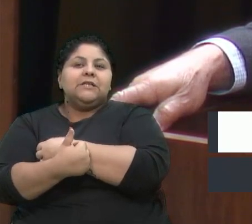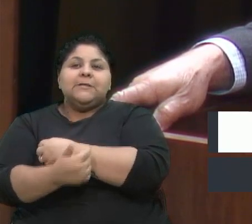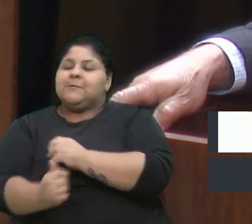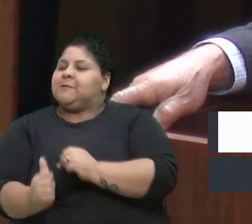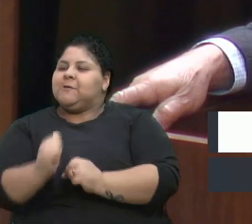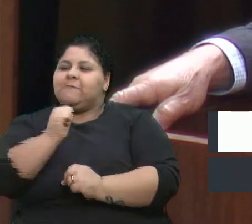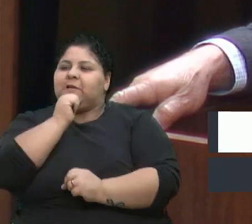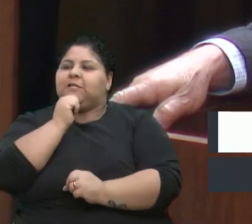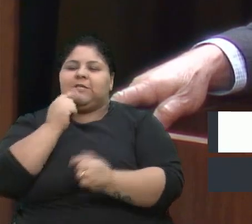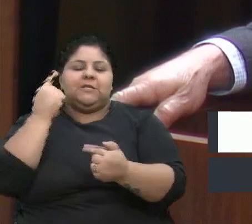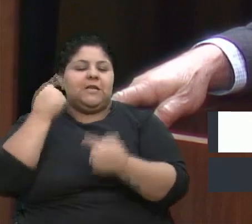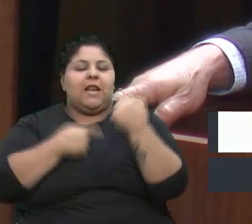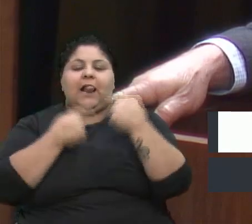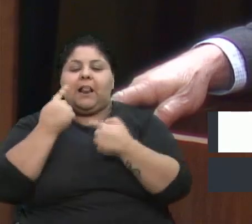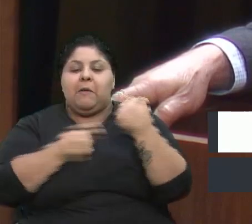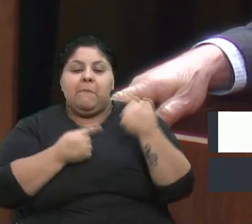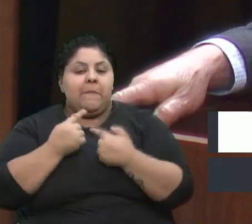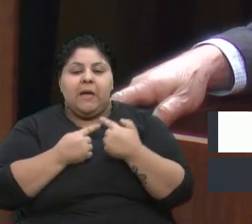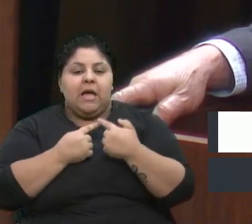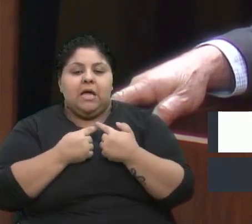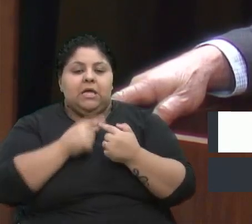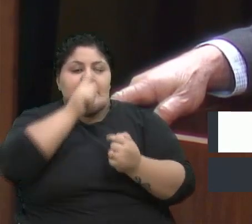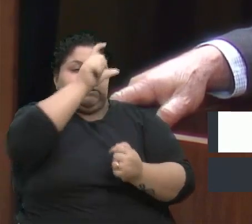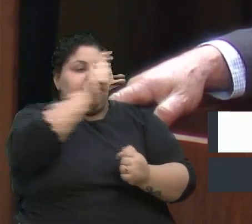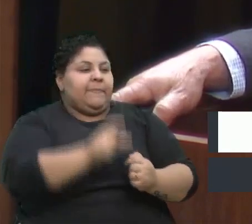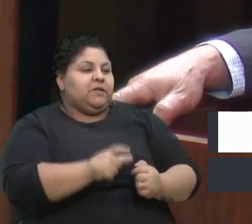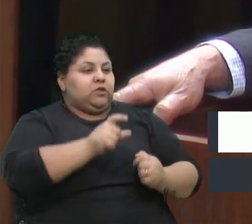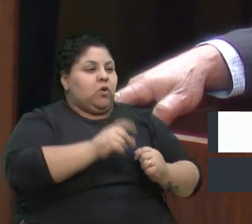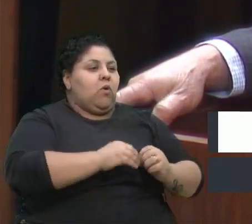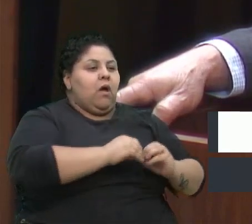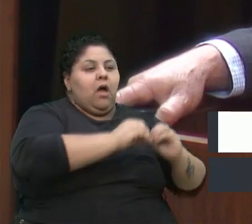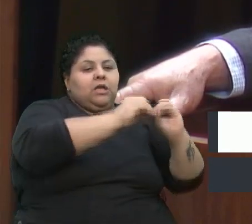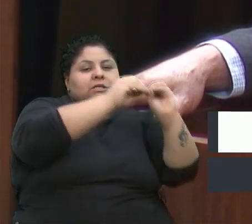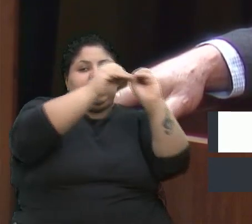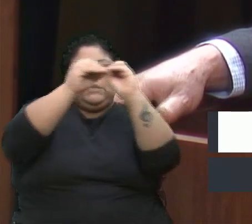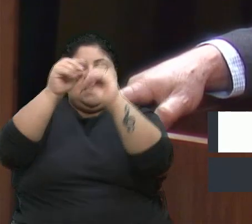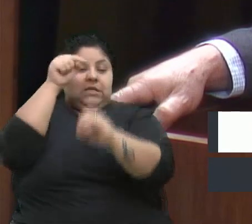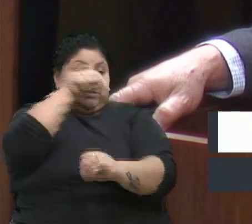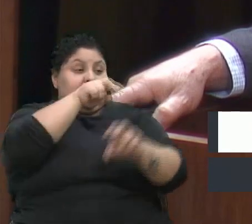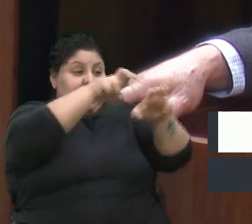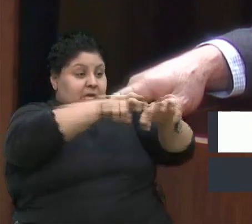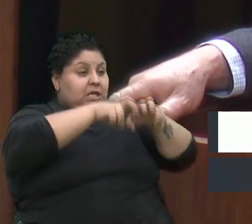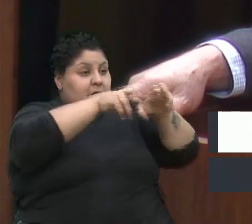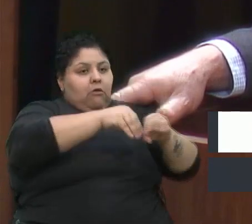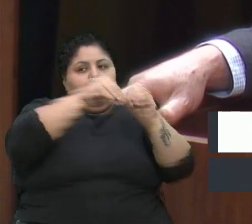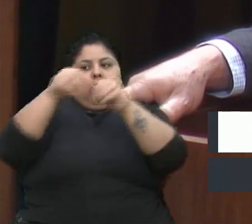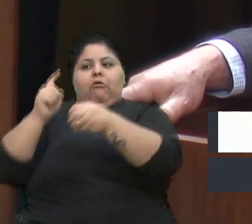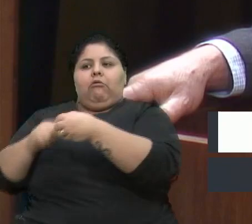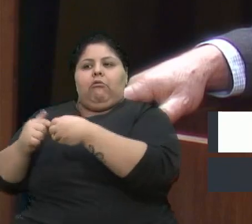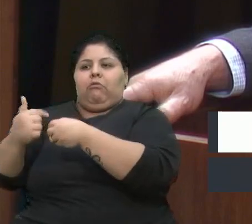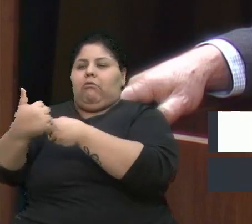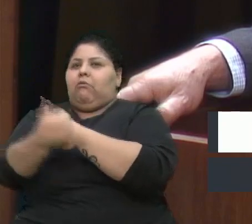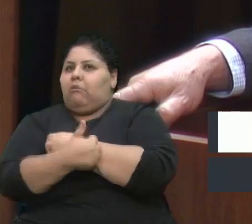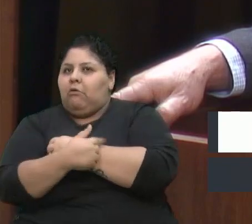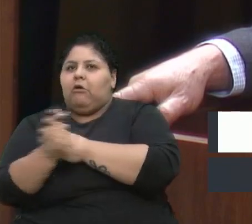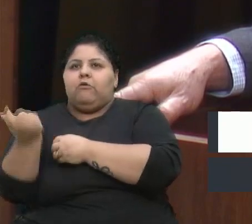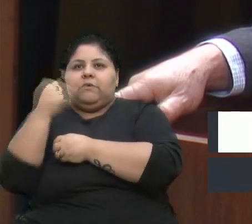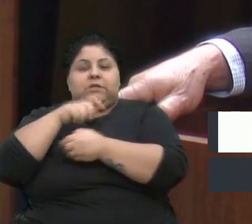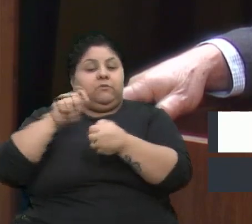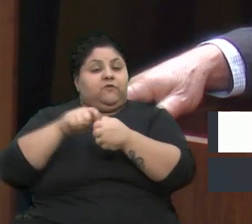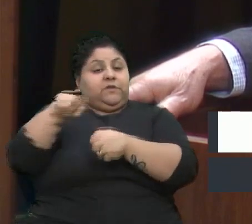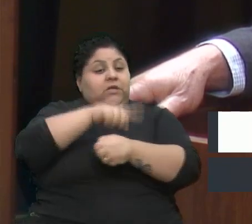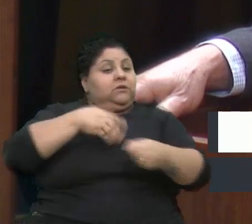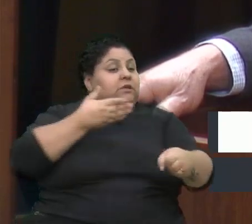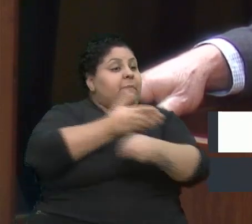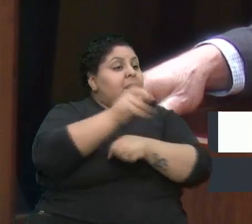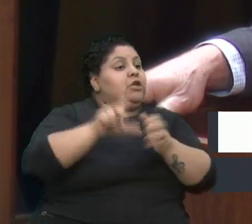depois. Quando tínhamos a produção, não valorizamos, não fizemos a nossa parte. Não adianta reclamar depois que o jovem já